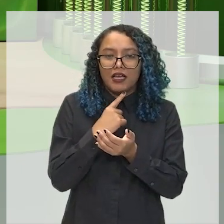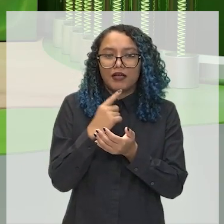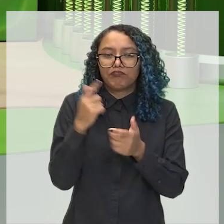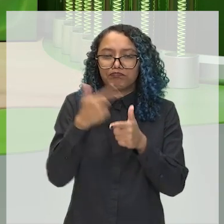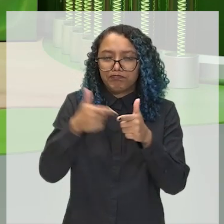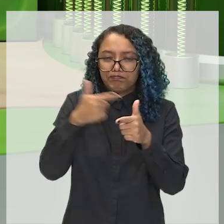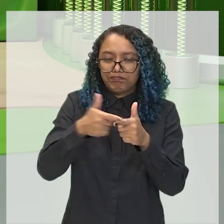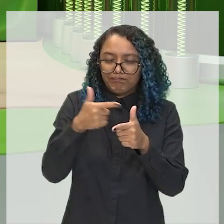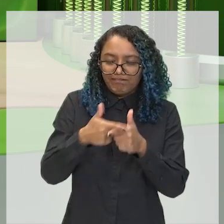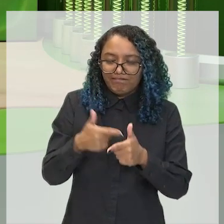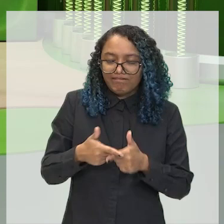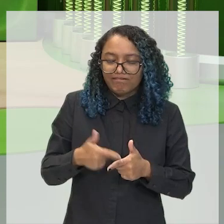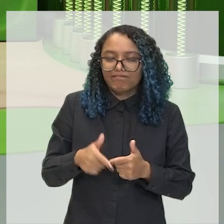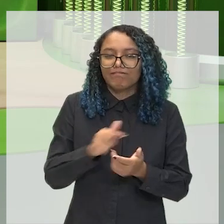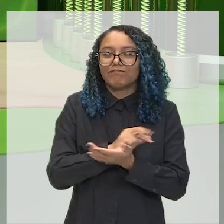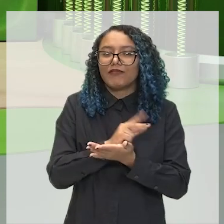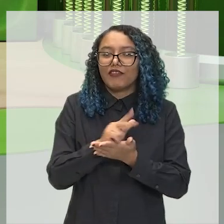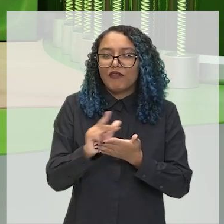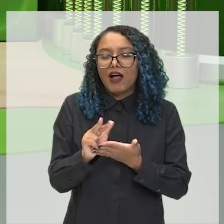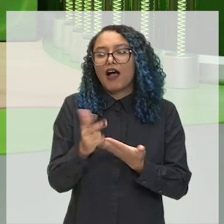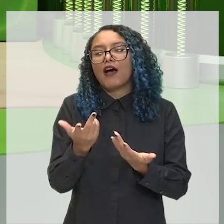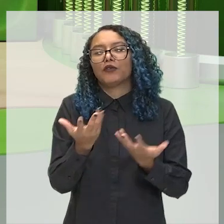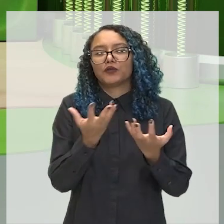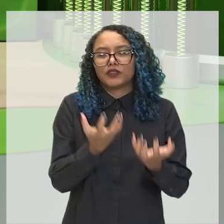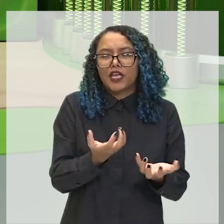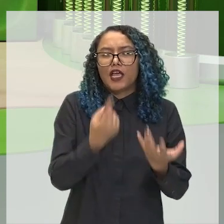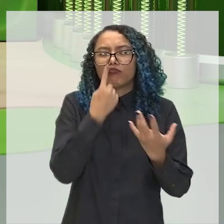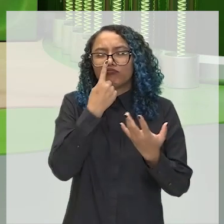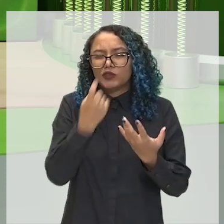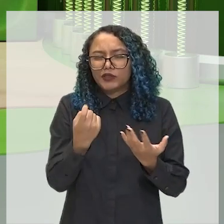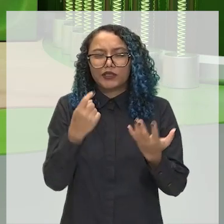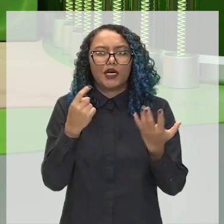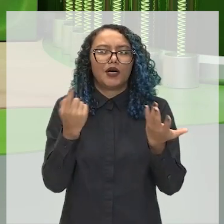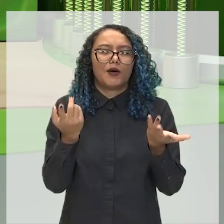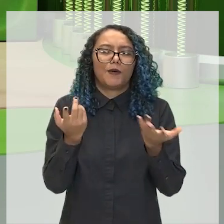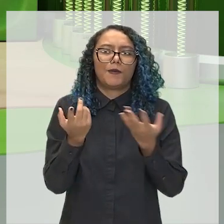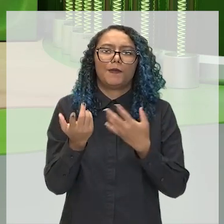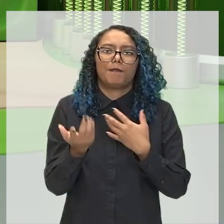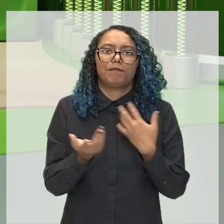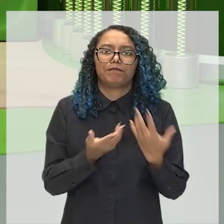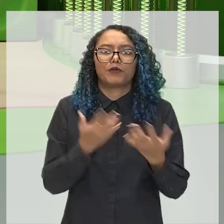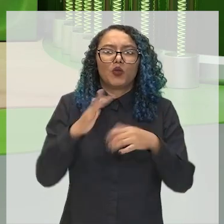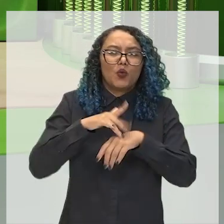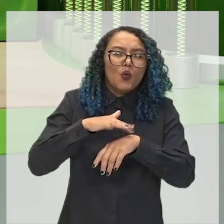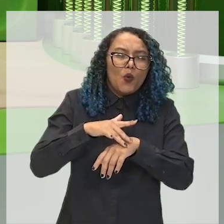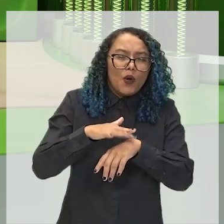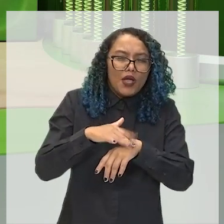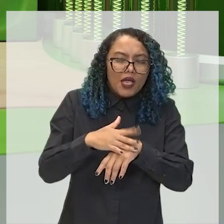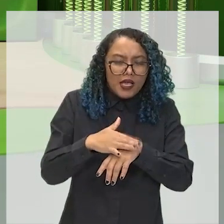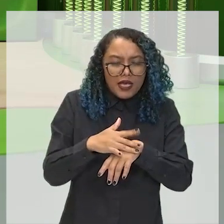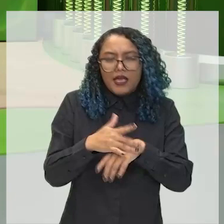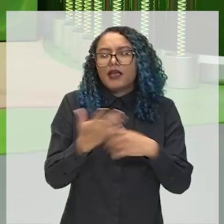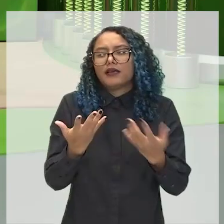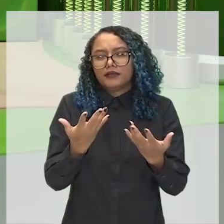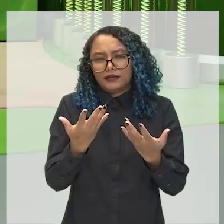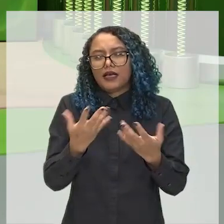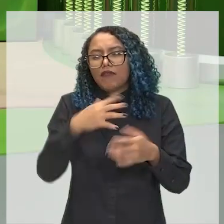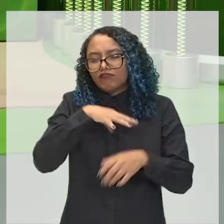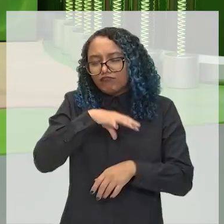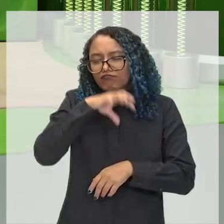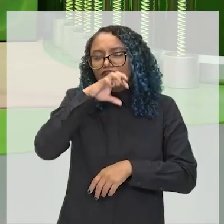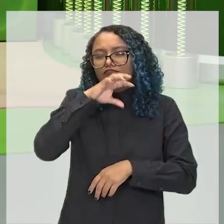vários problemas de secas e de poluição, causas de doenças por